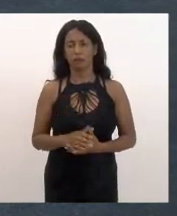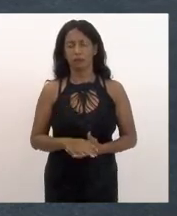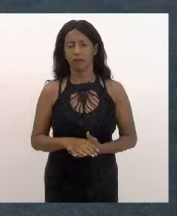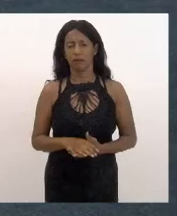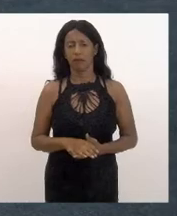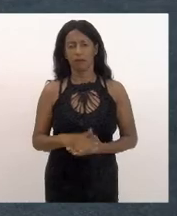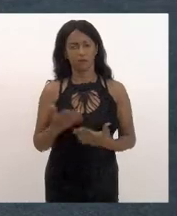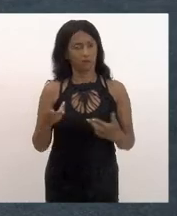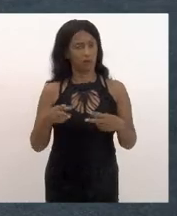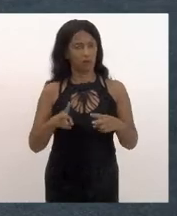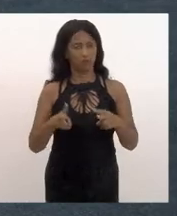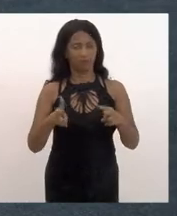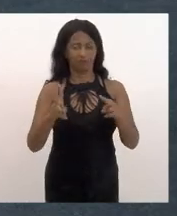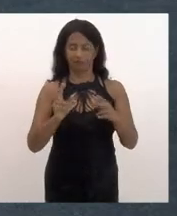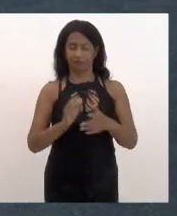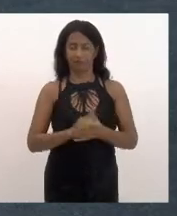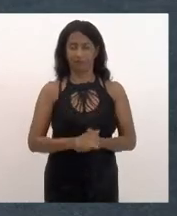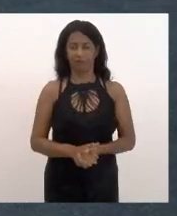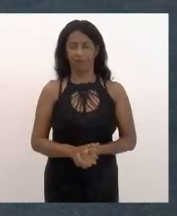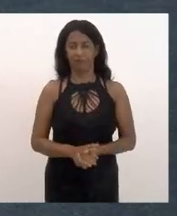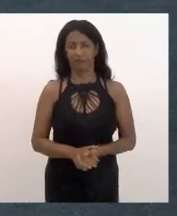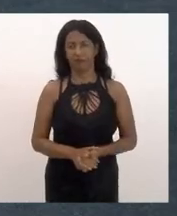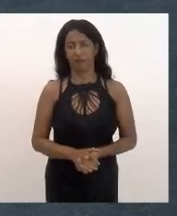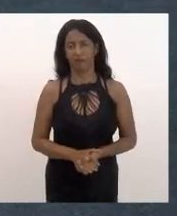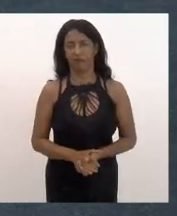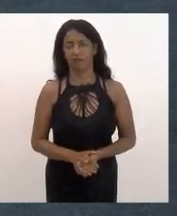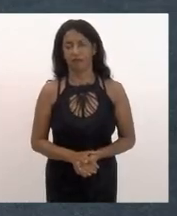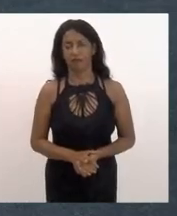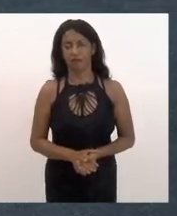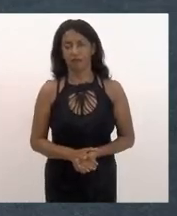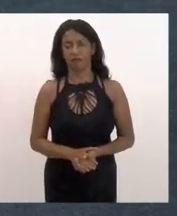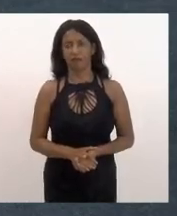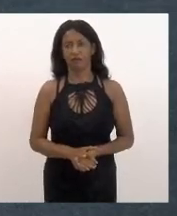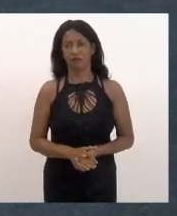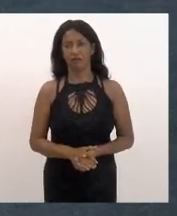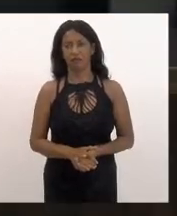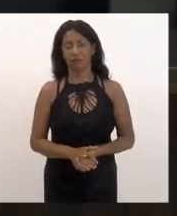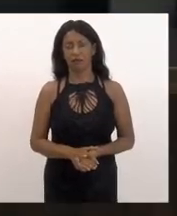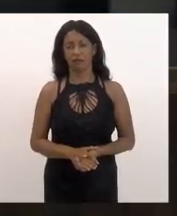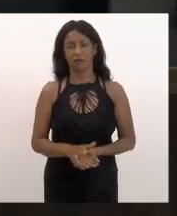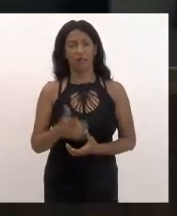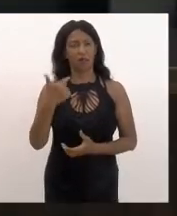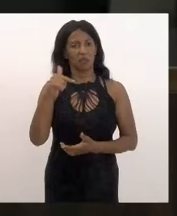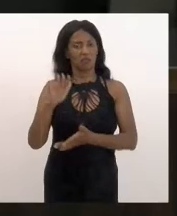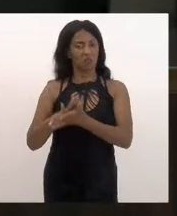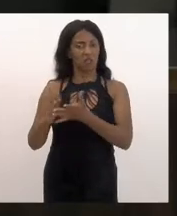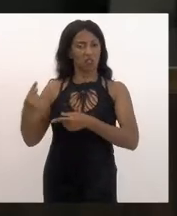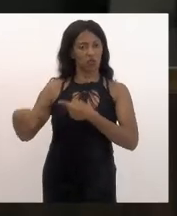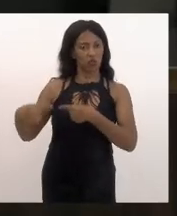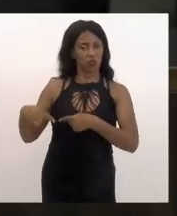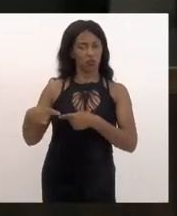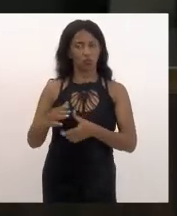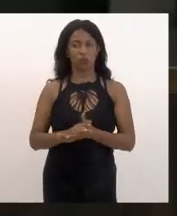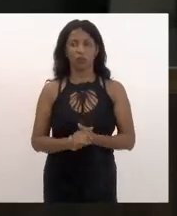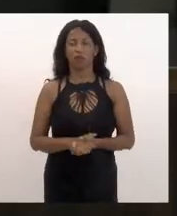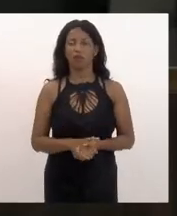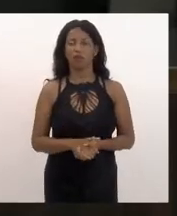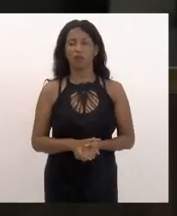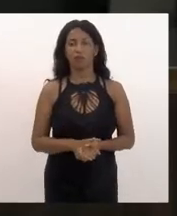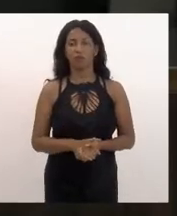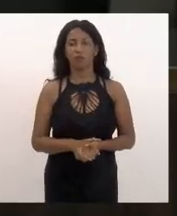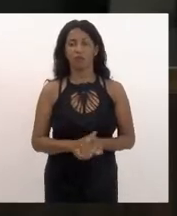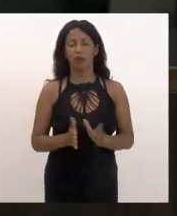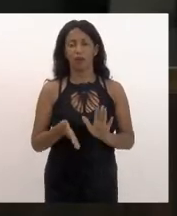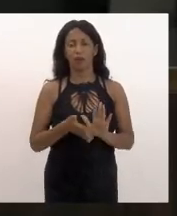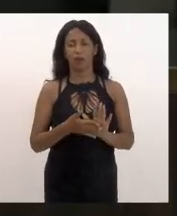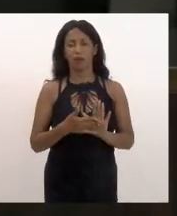Então segue o barco. É, isso que eu ia pedir. Senhor... Não havendo mais quem queira discutir, encerrada a discussão, presidente. Proposta